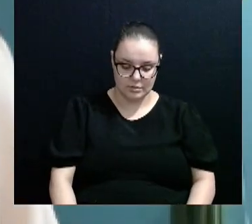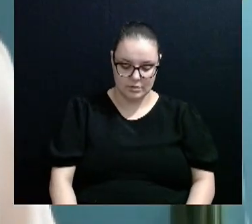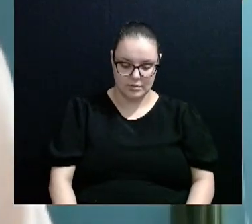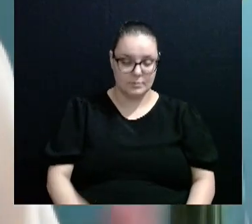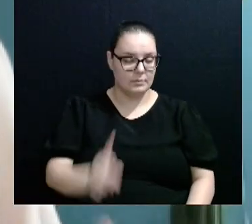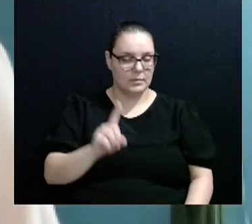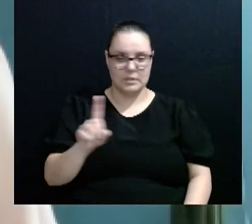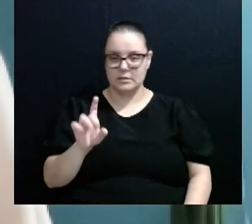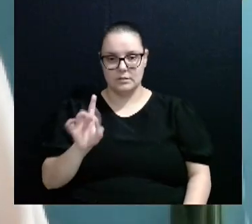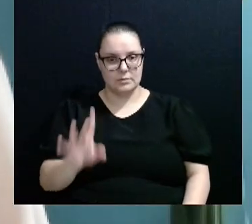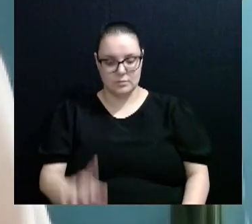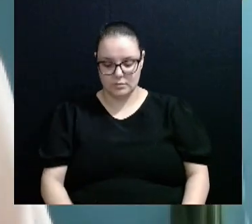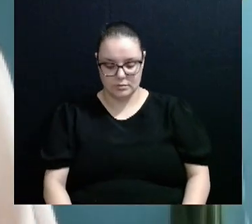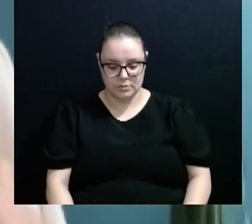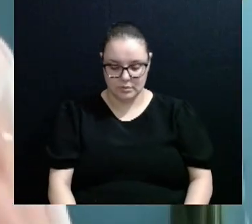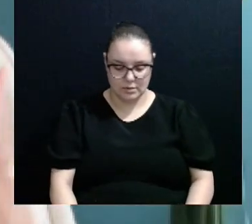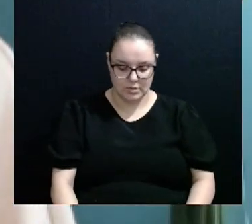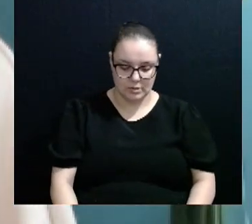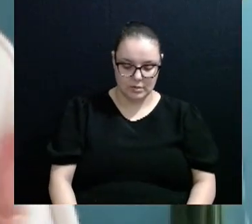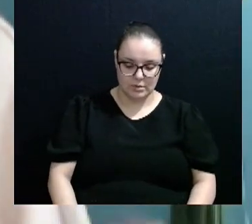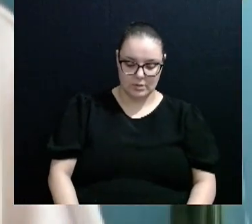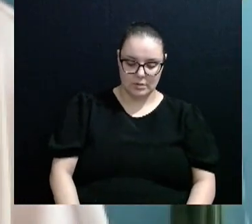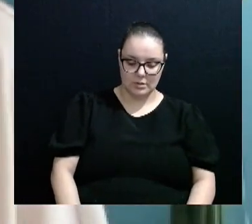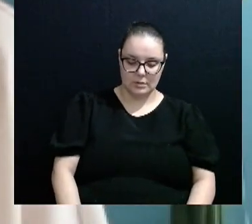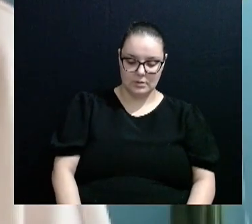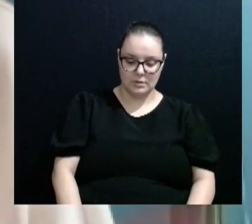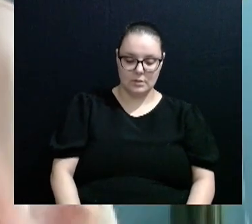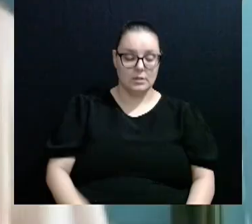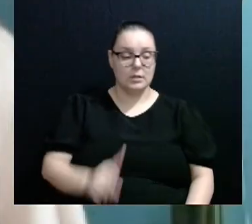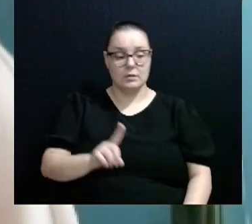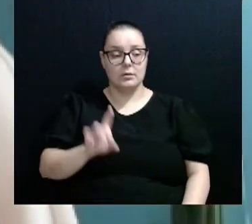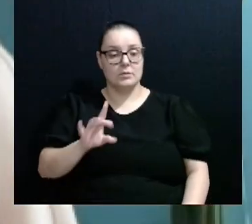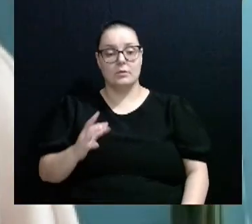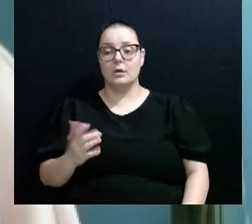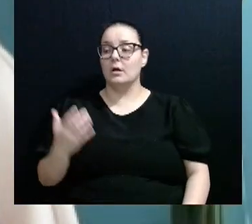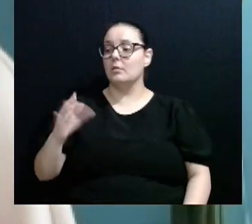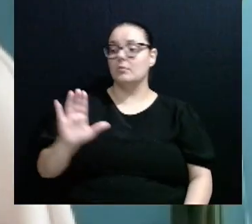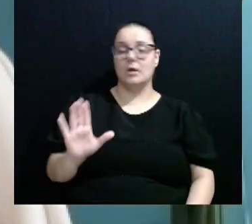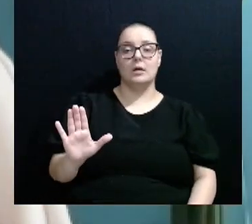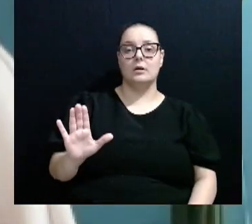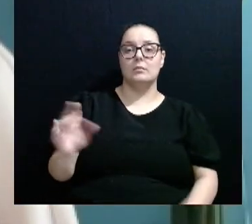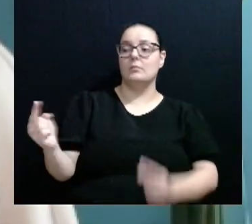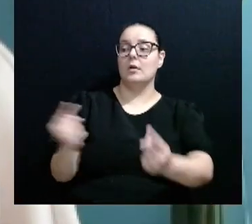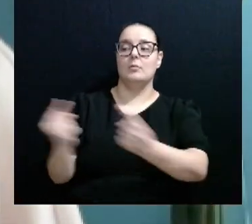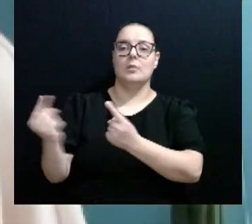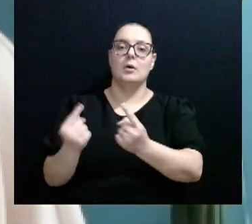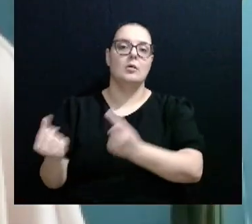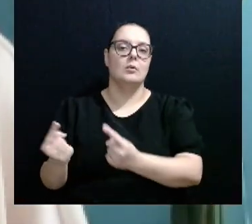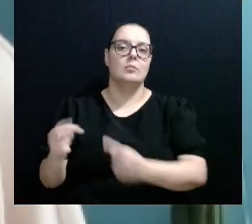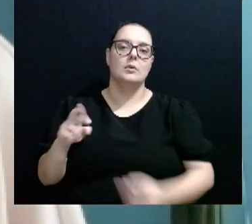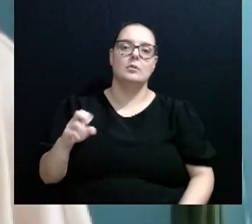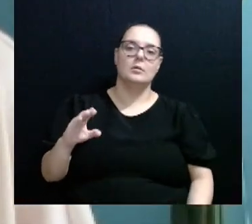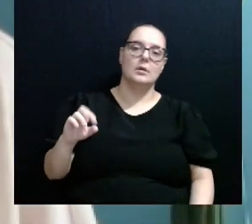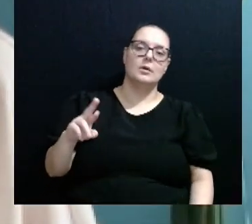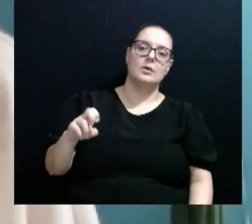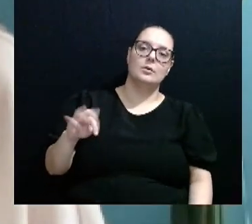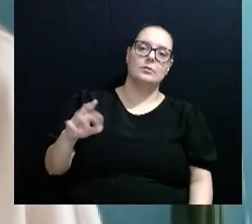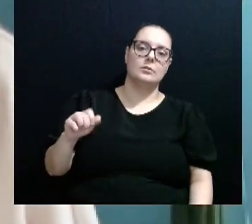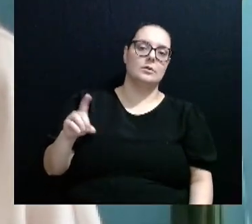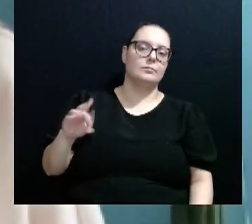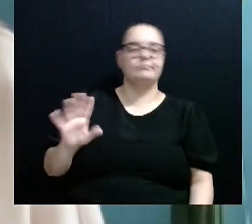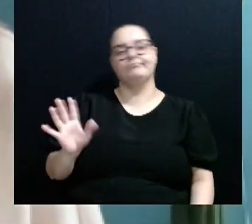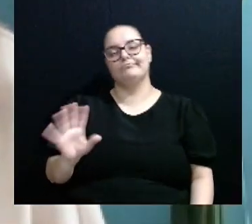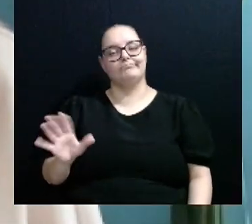E não é só ter ele ali que faz você ser procurado pelo recrutador. Muitas vezes você tem